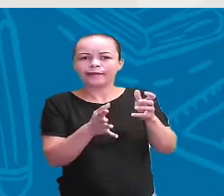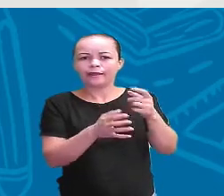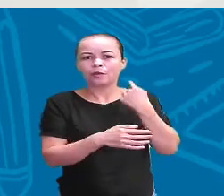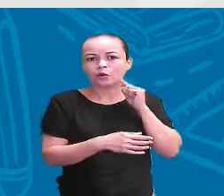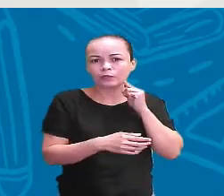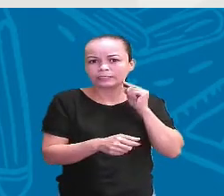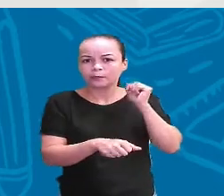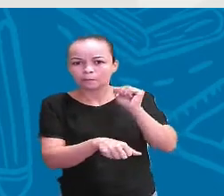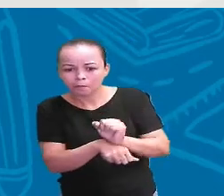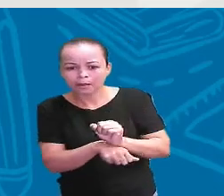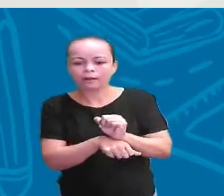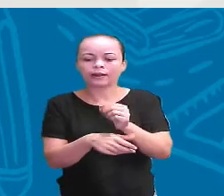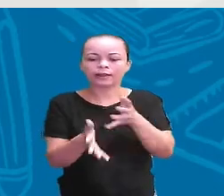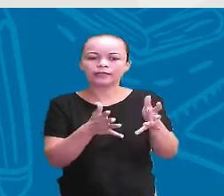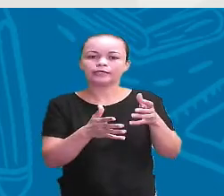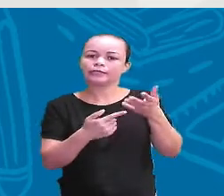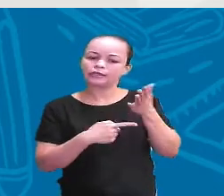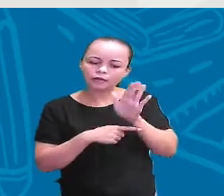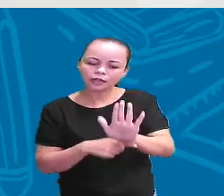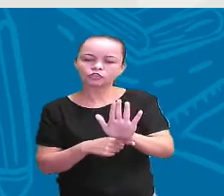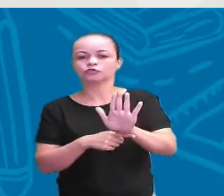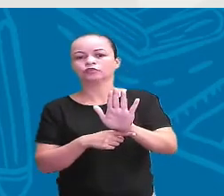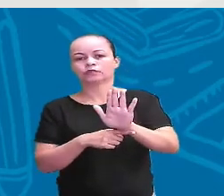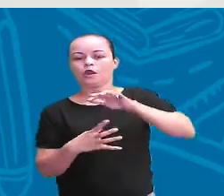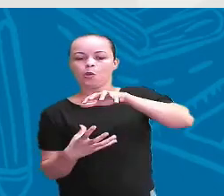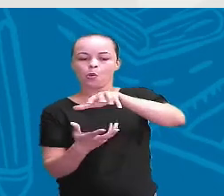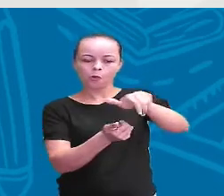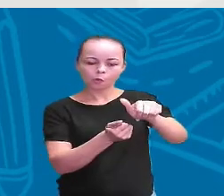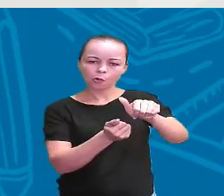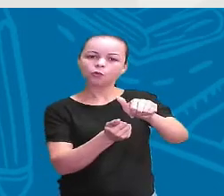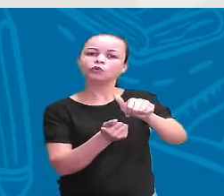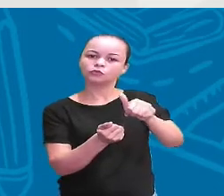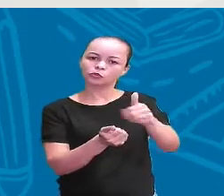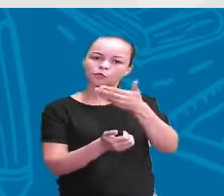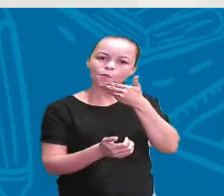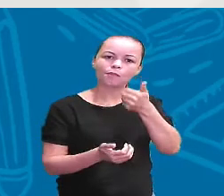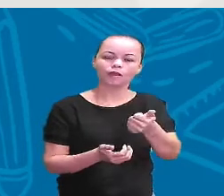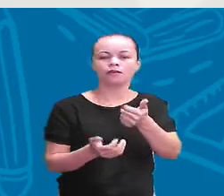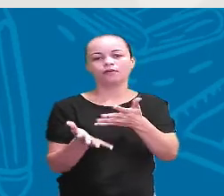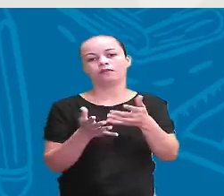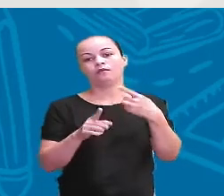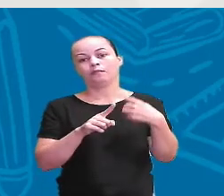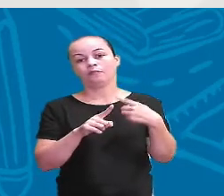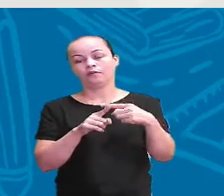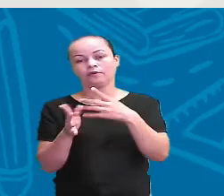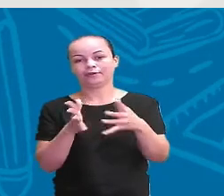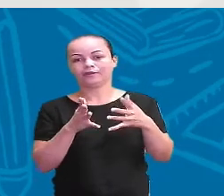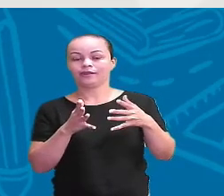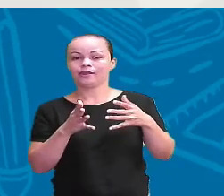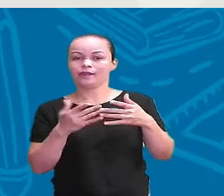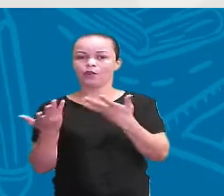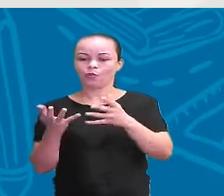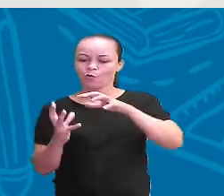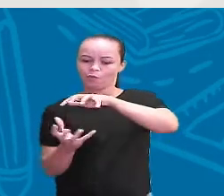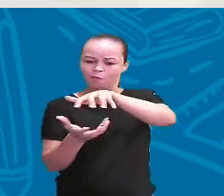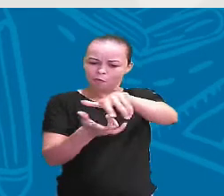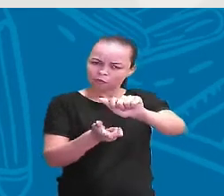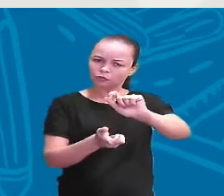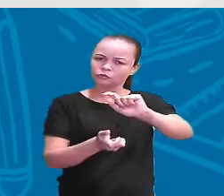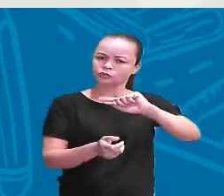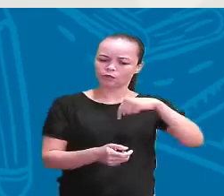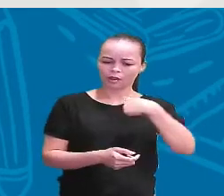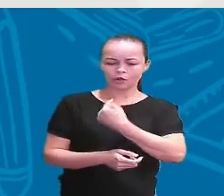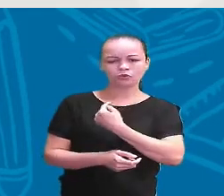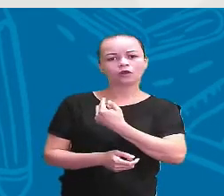a ajudar o planeta a se reerguer. Até porque é a nossa única casa, o planeta Terra é o lugar onde a